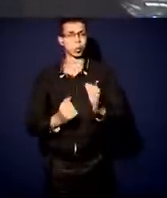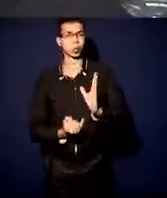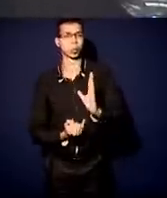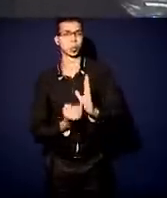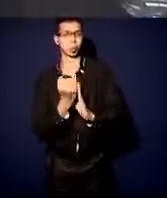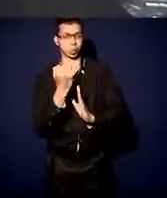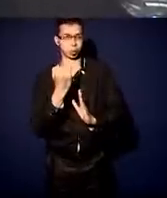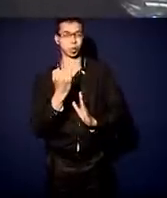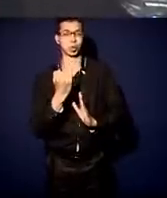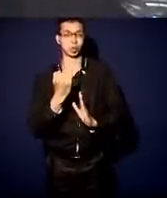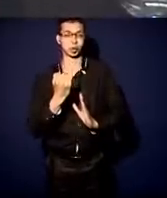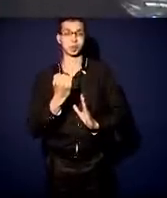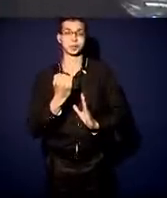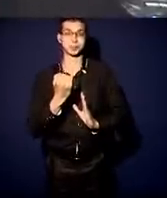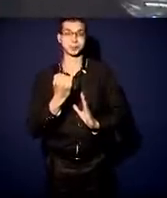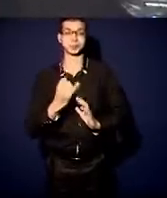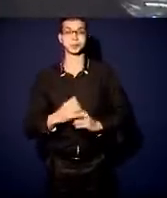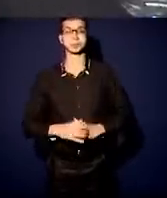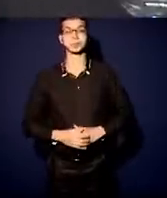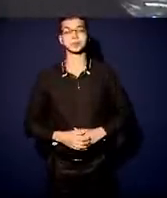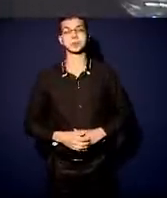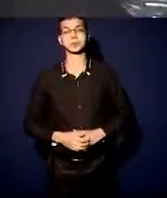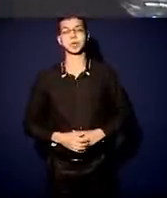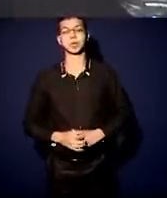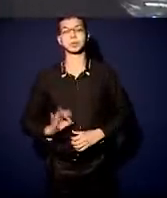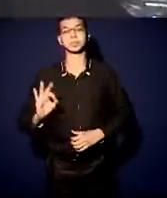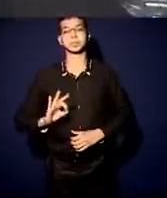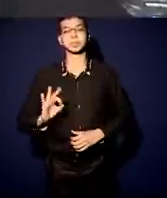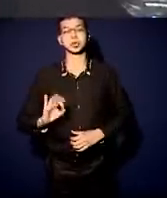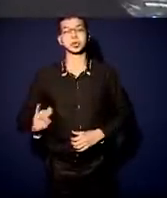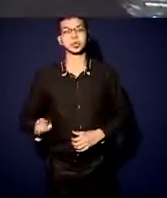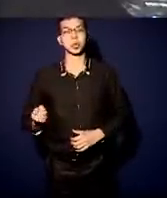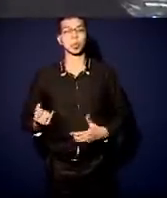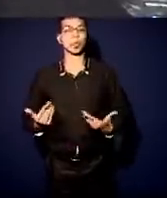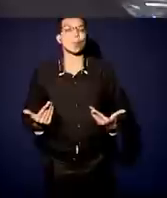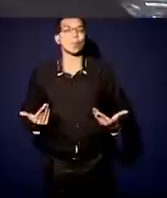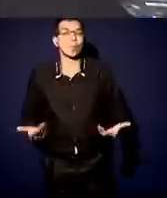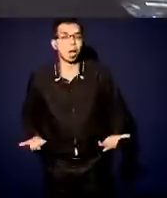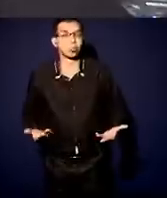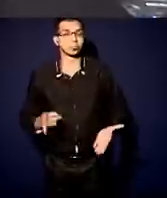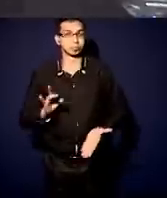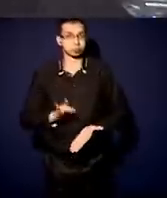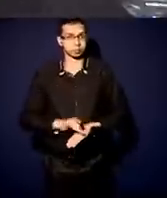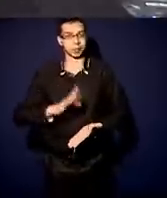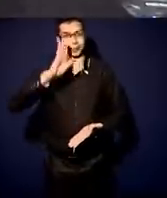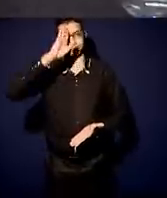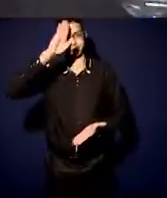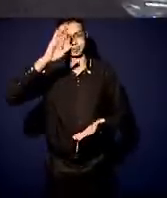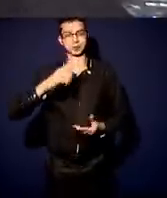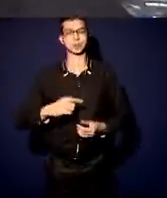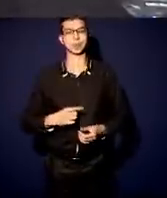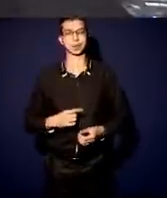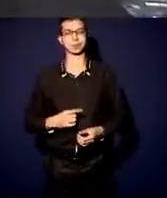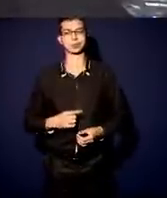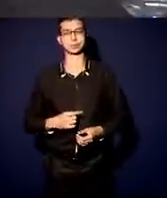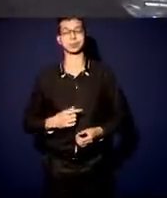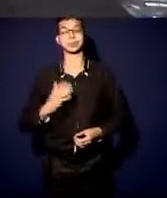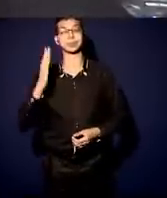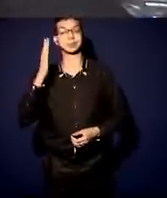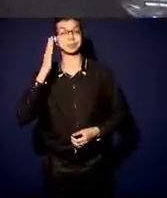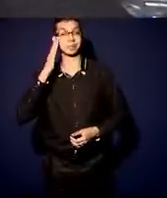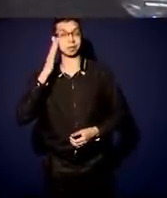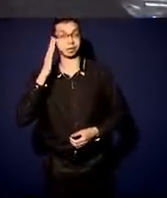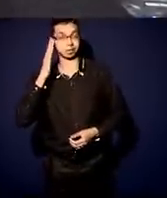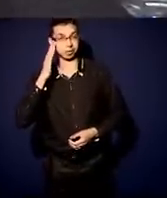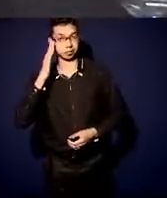para definir um dos em qual é a posição da taxa de juros real antes que é o que determina o grau de restrição ou de estímulo